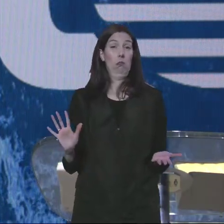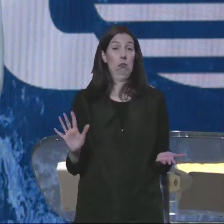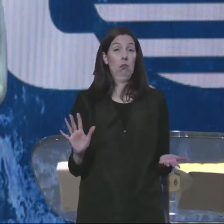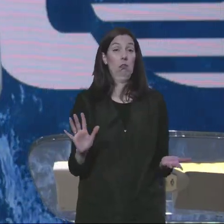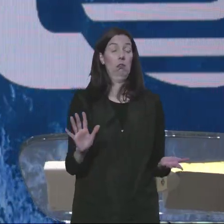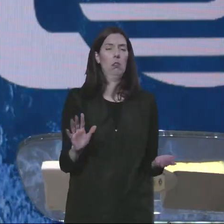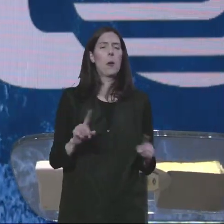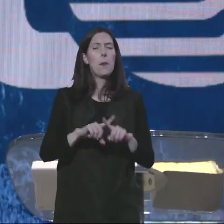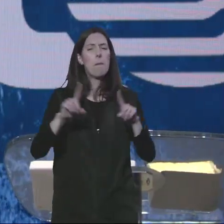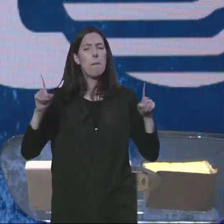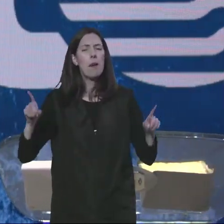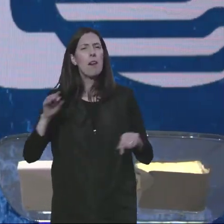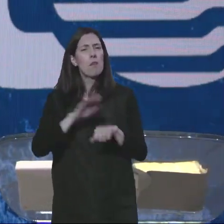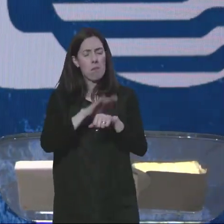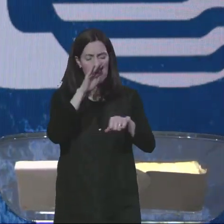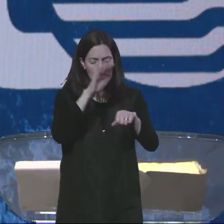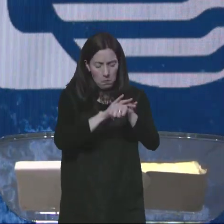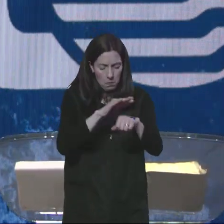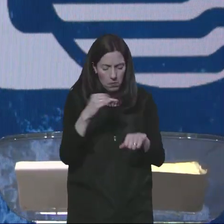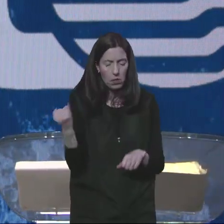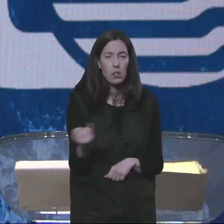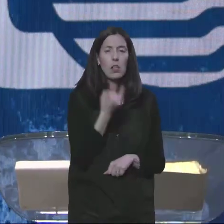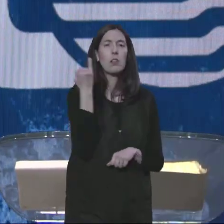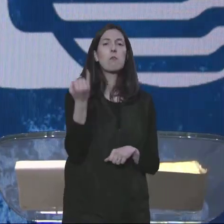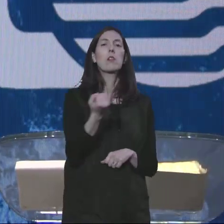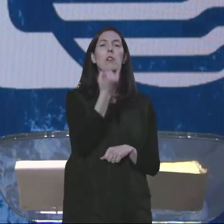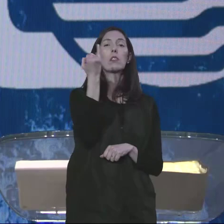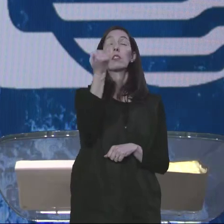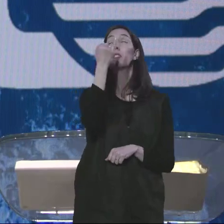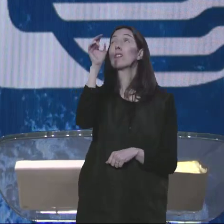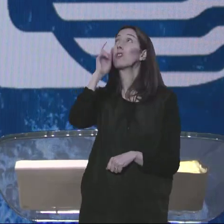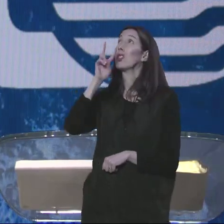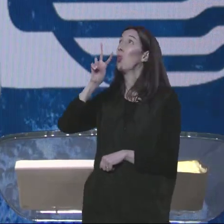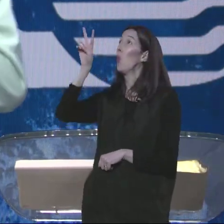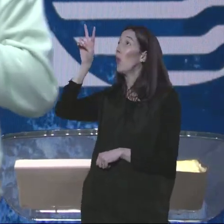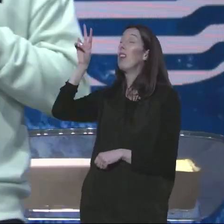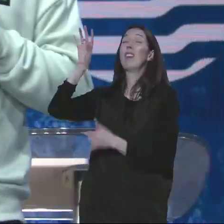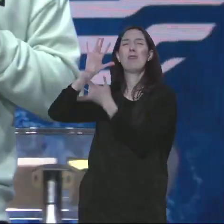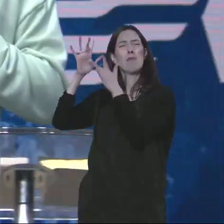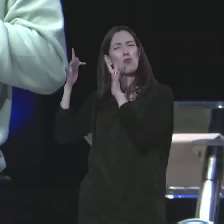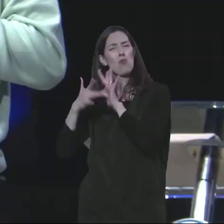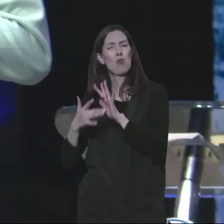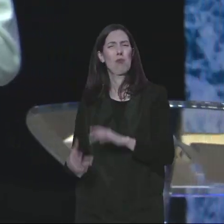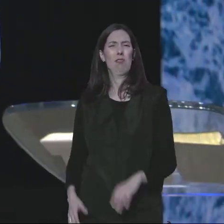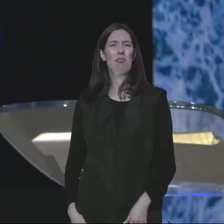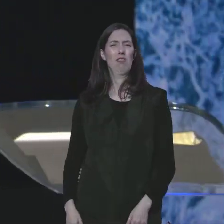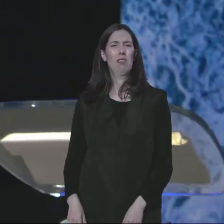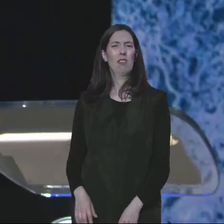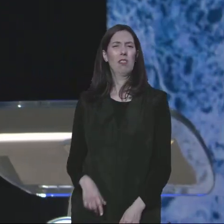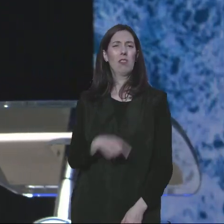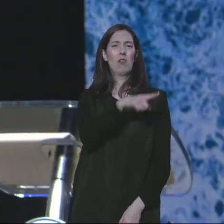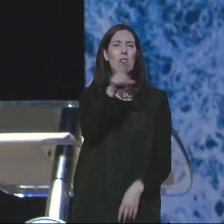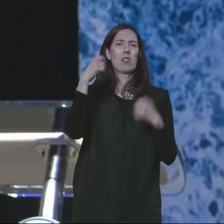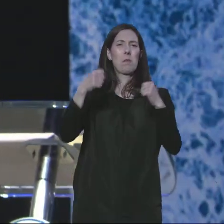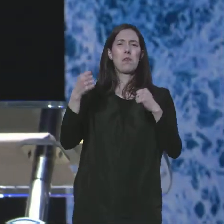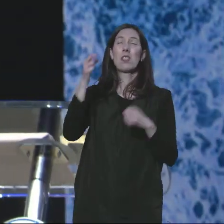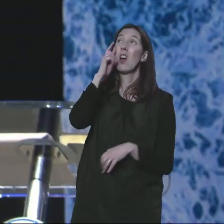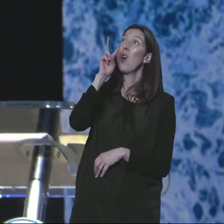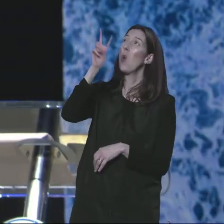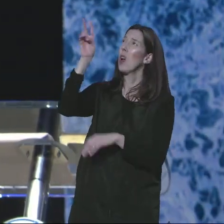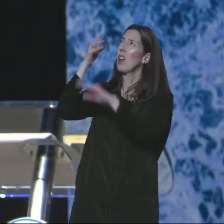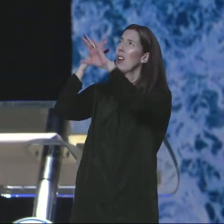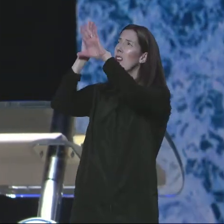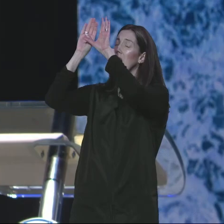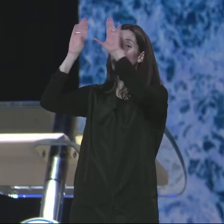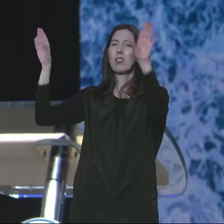Mas os seus olhos não podem estar nisso, cara. Os seus olhos têm que estar em Jesus. Jesus